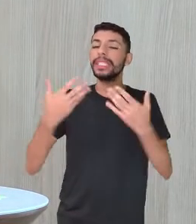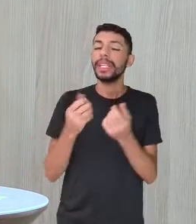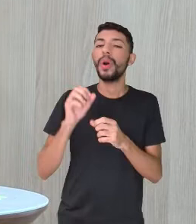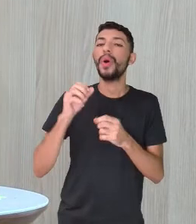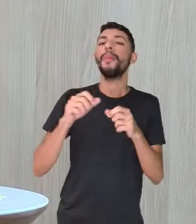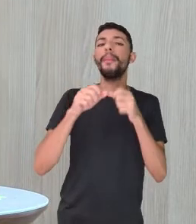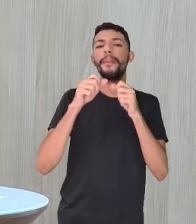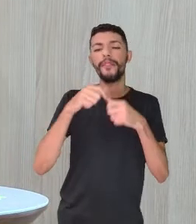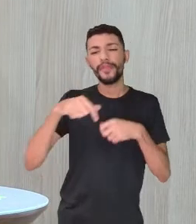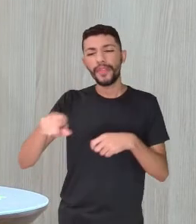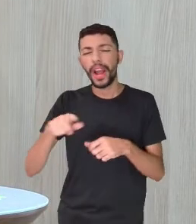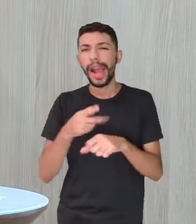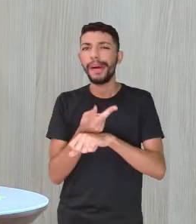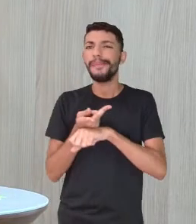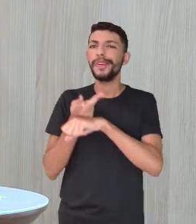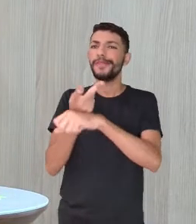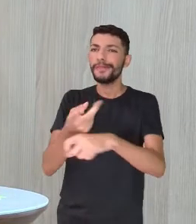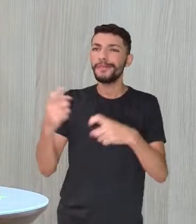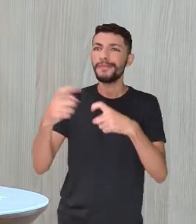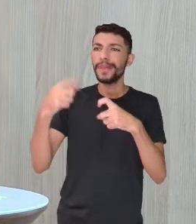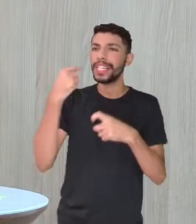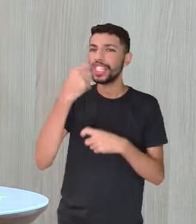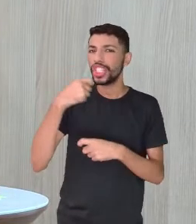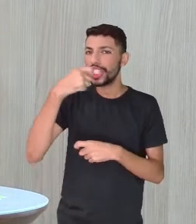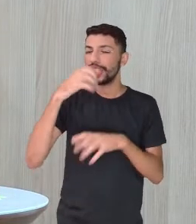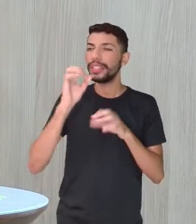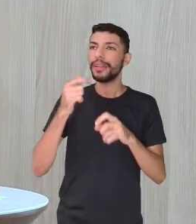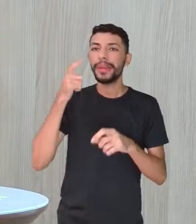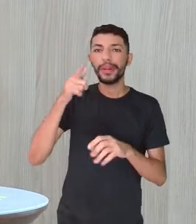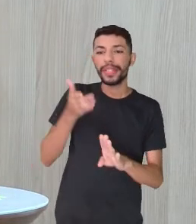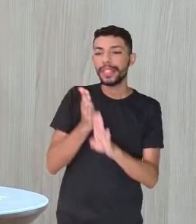profissional para que ele possa identificar, porque quando é